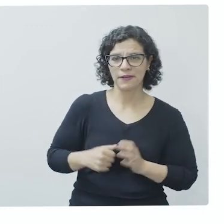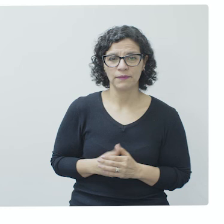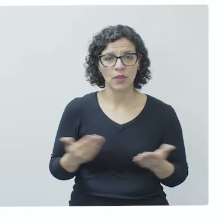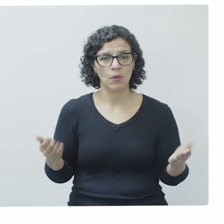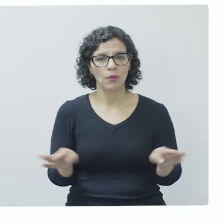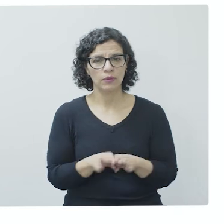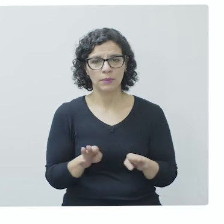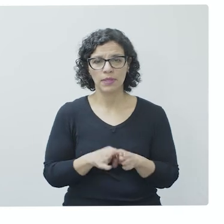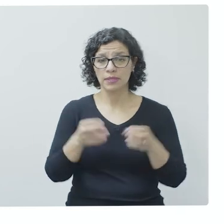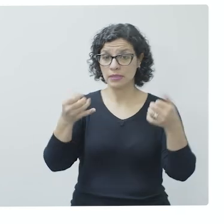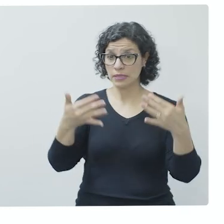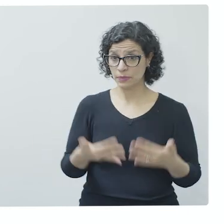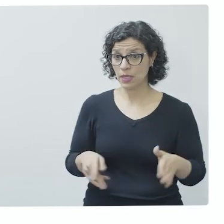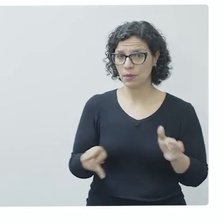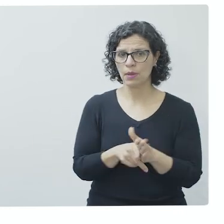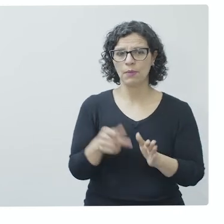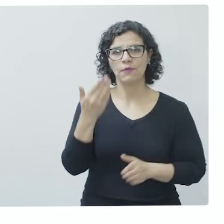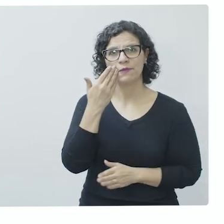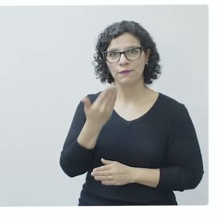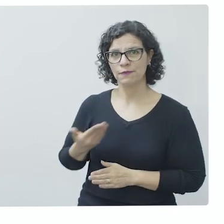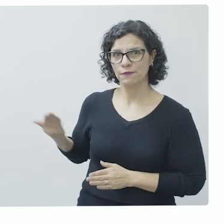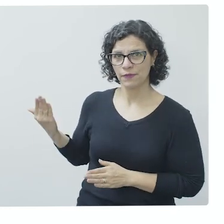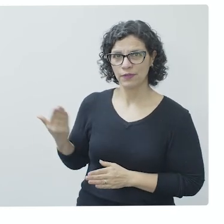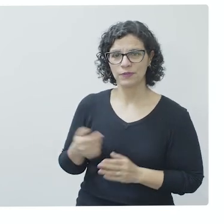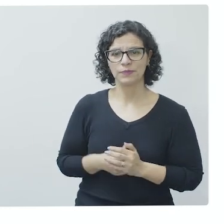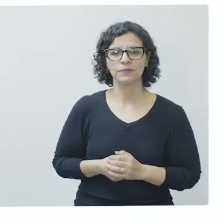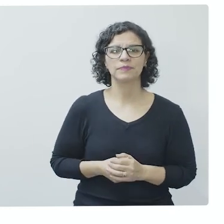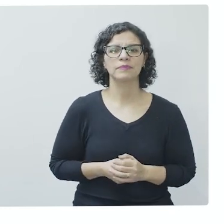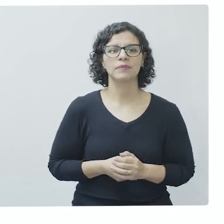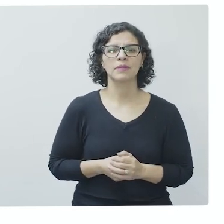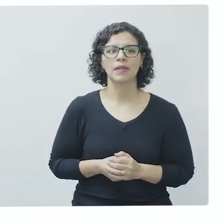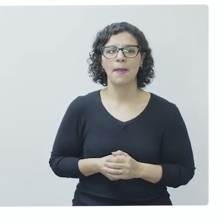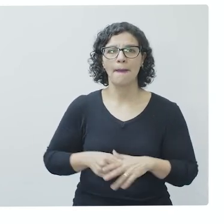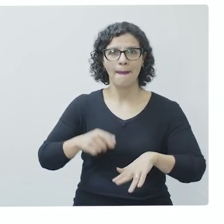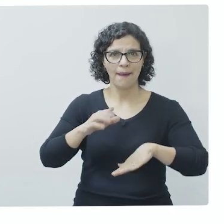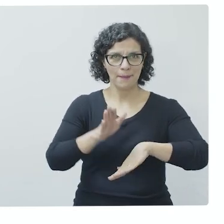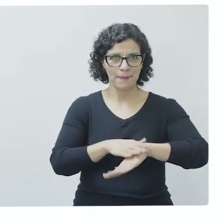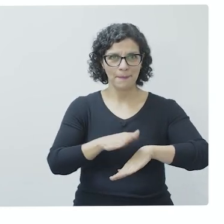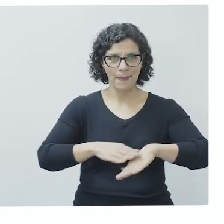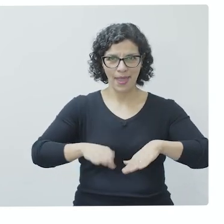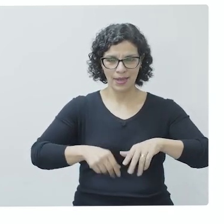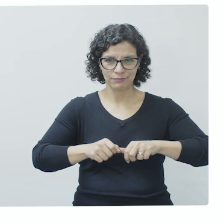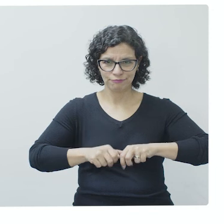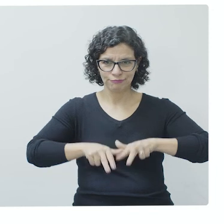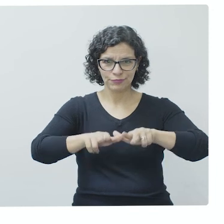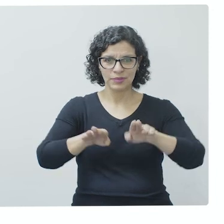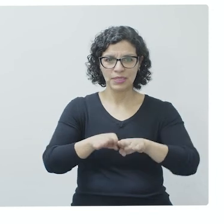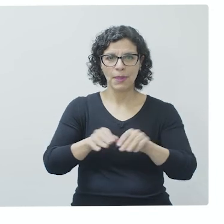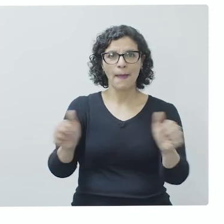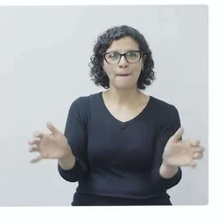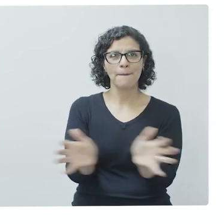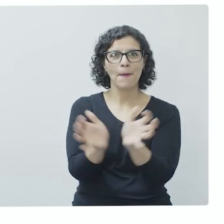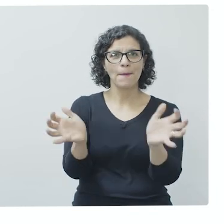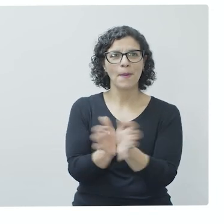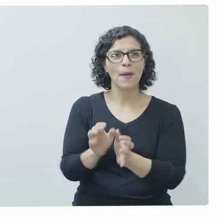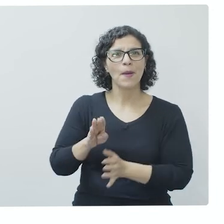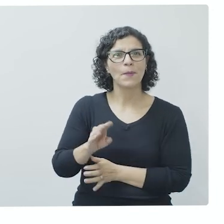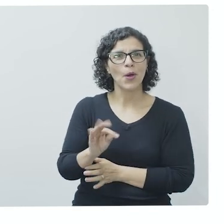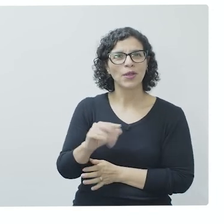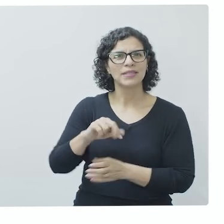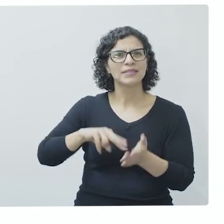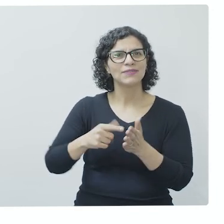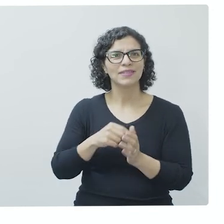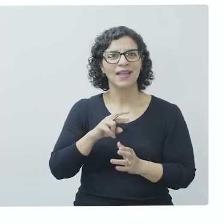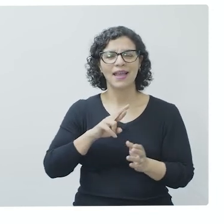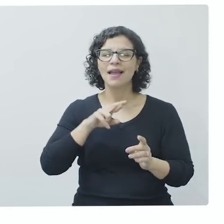palavra. No texto foram utilizadas as expressões esticar as canelas e bater as botas,